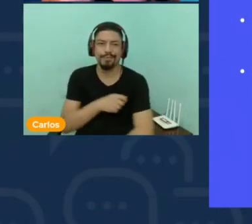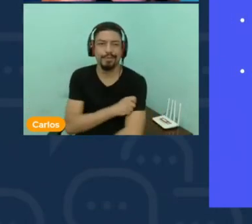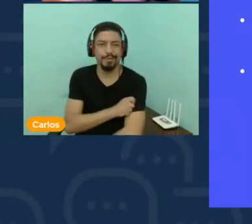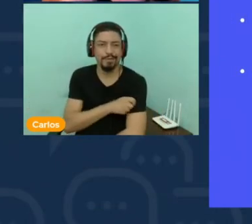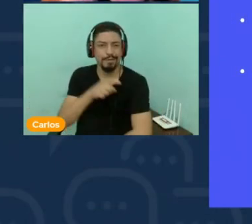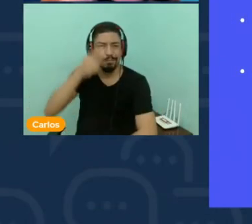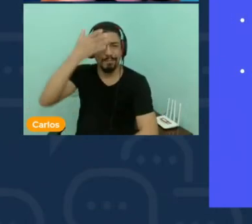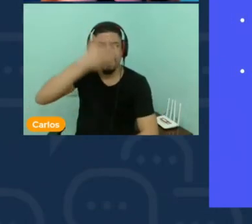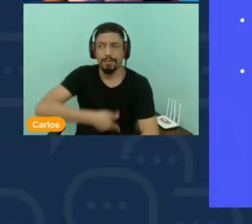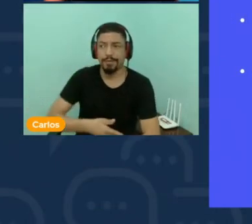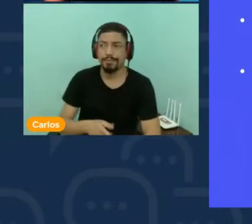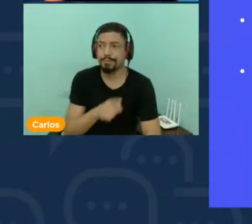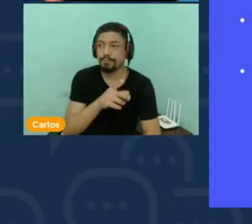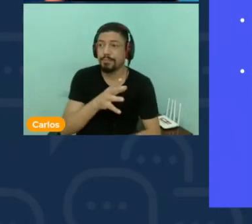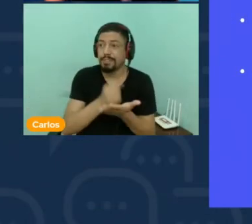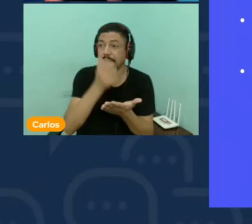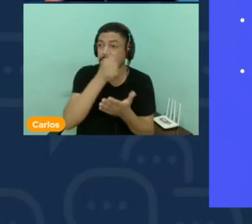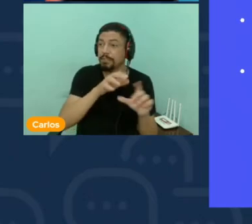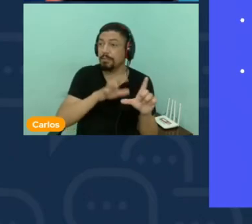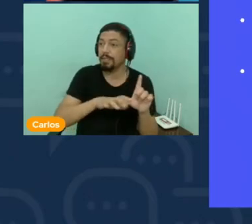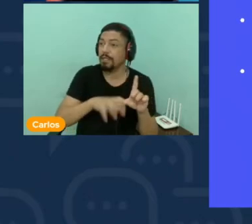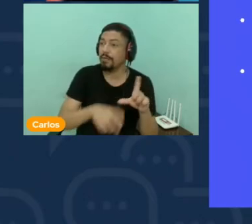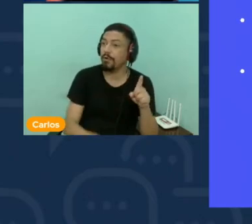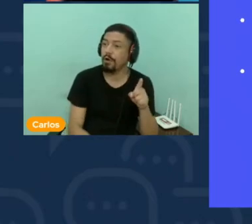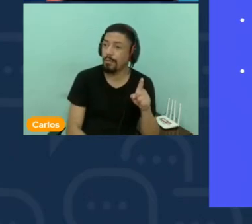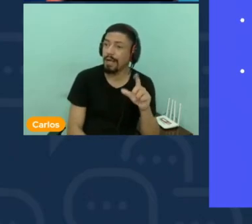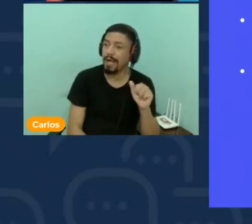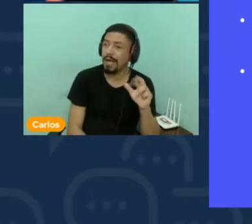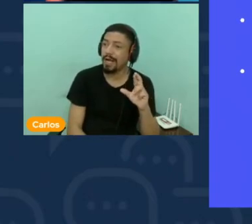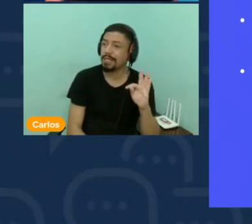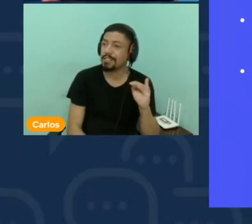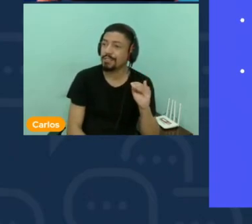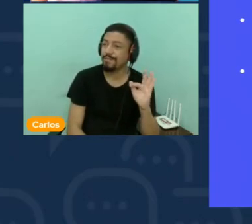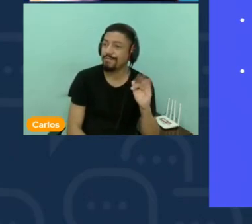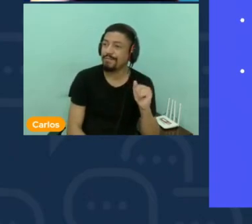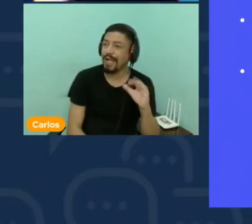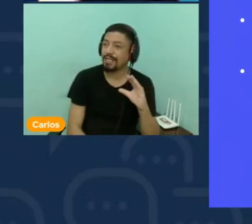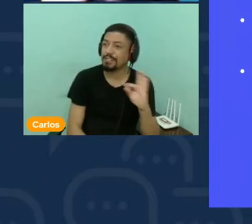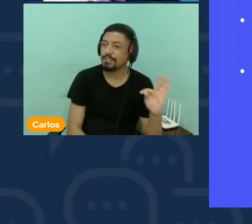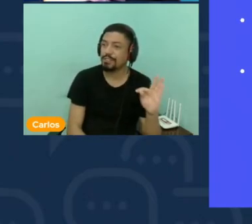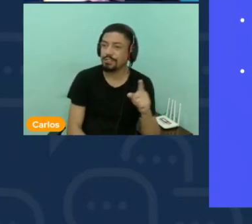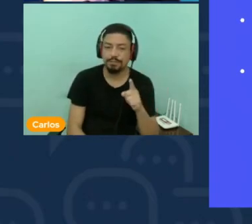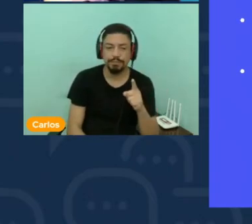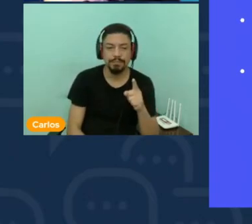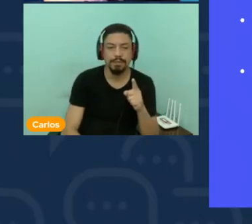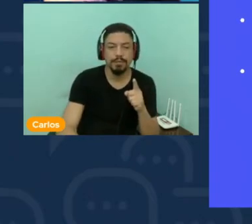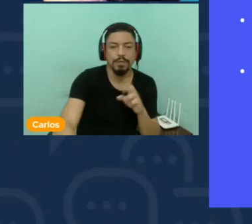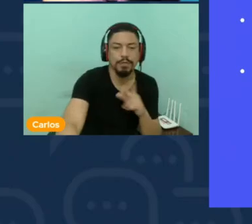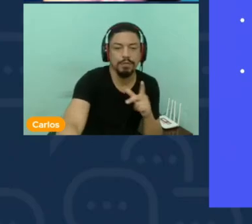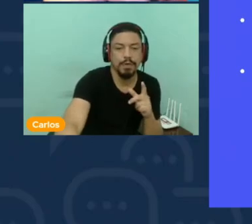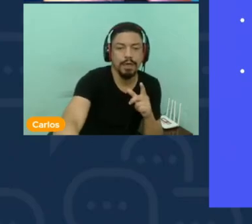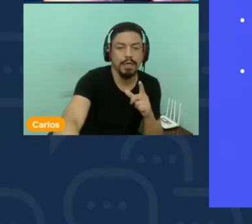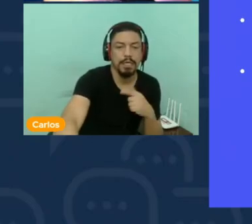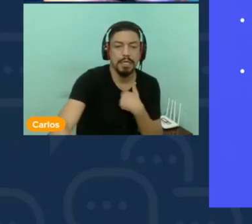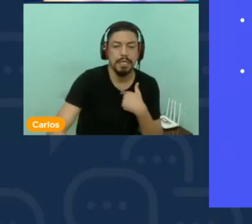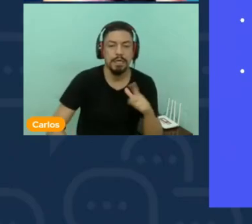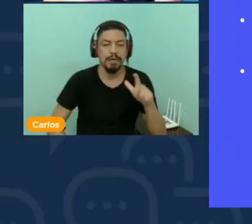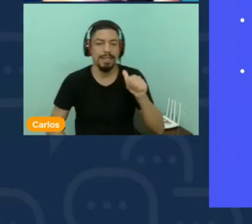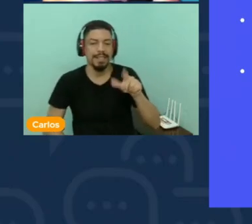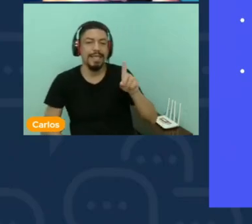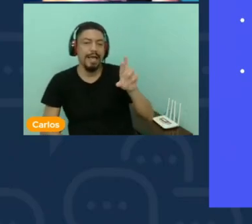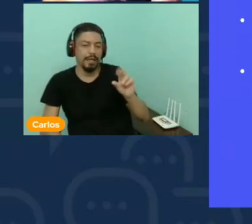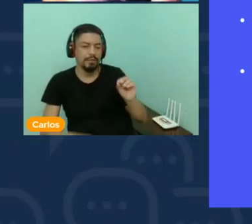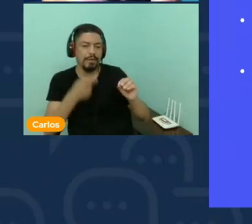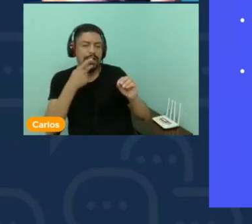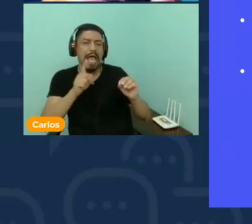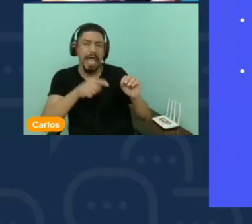como cliente, posso ter acesso a esses relatórios. Então, não é o Leandro que está dizendo que é seguro, não é a